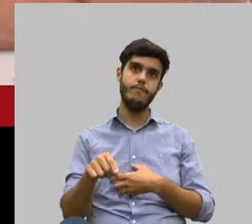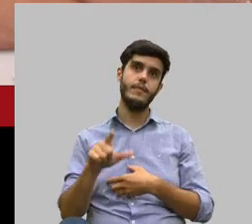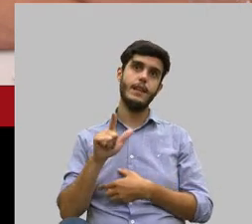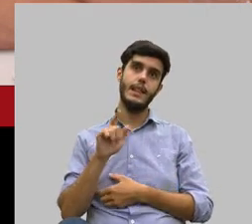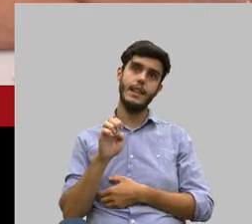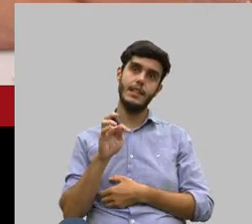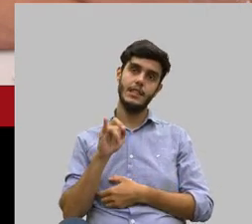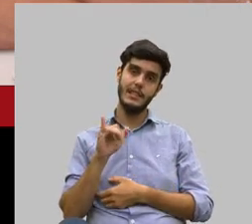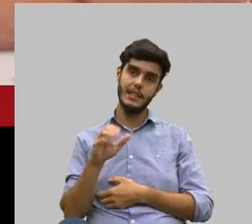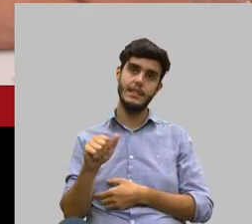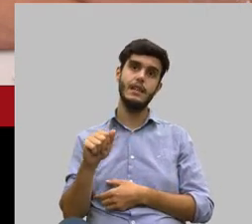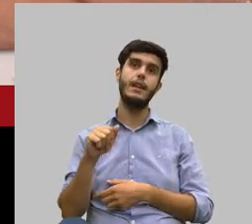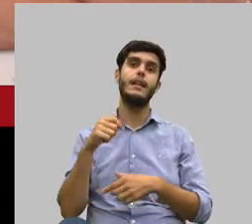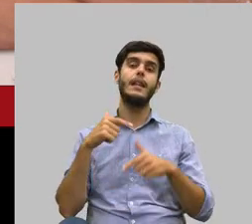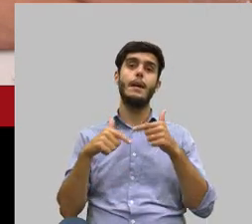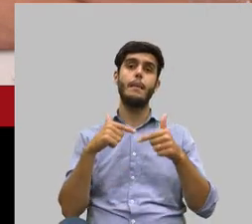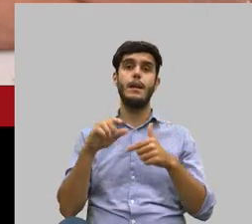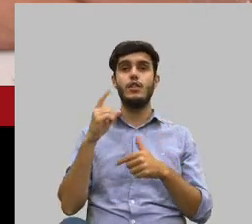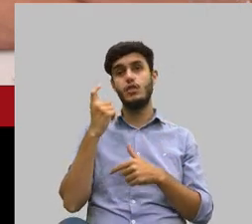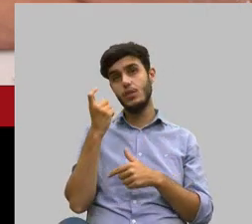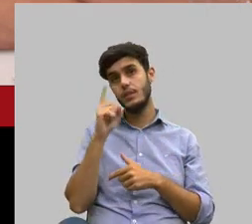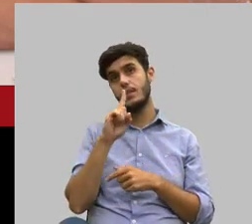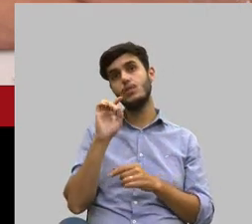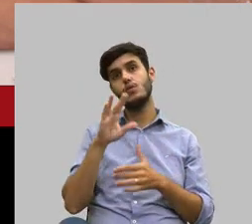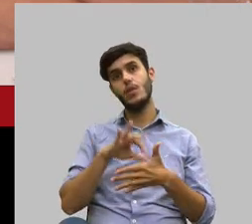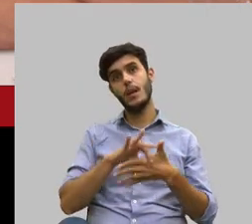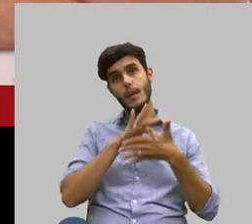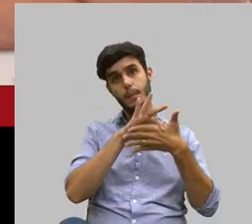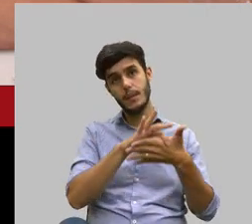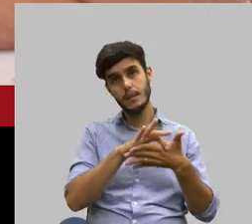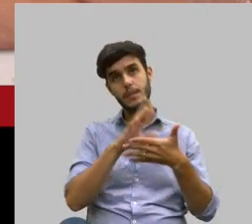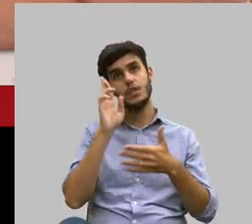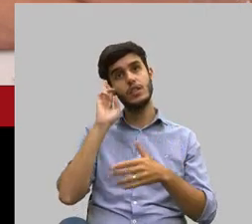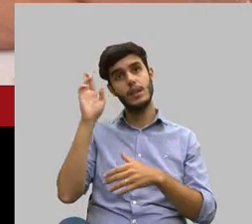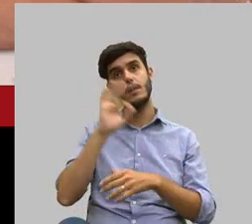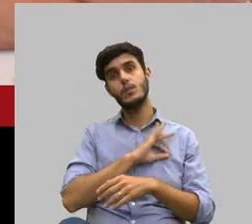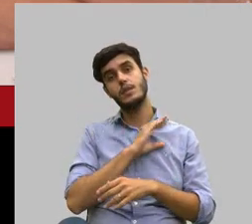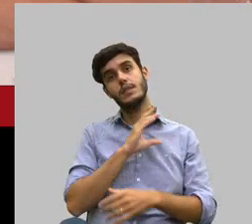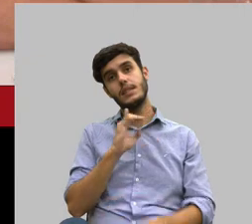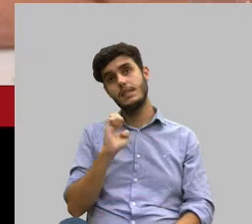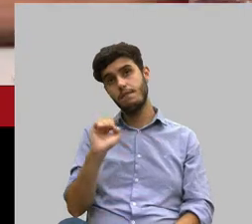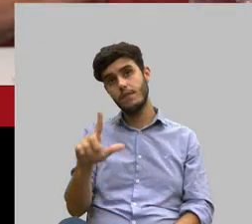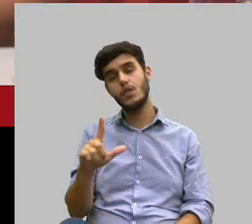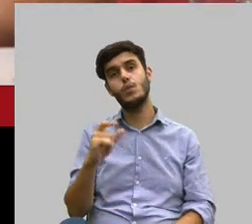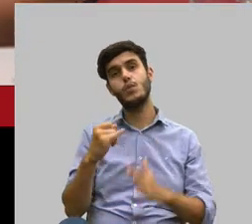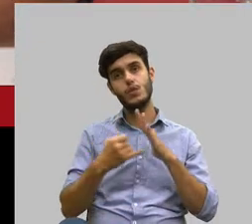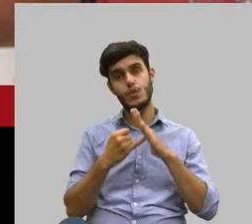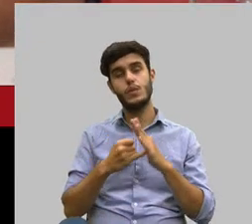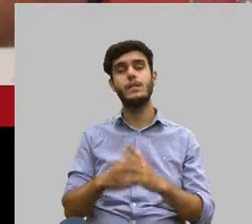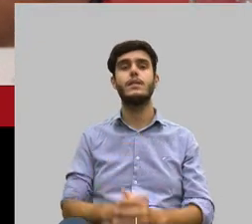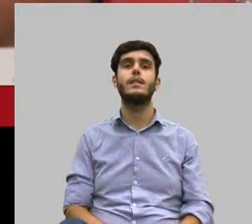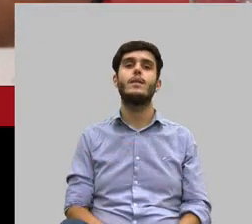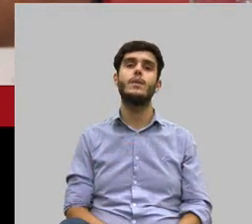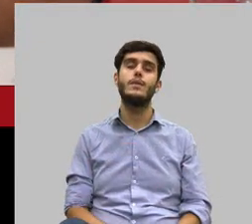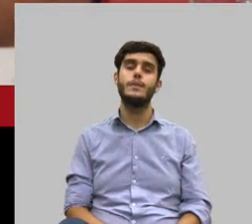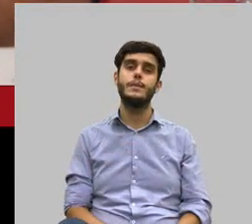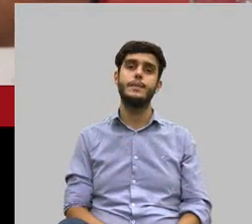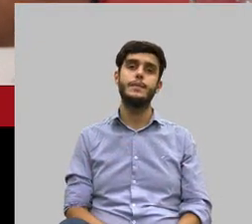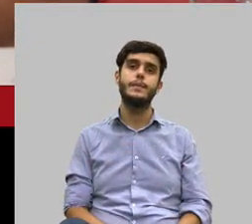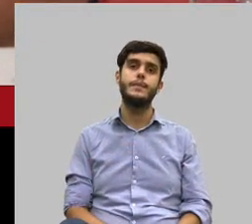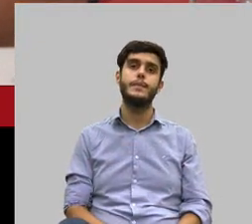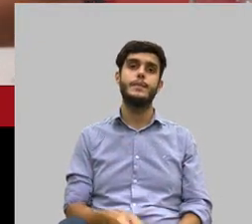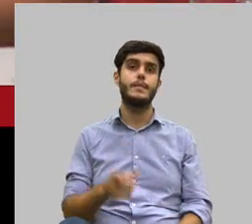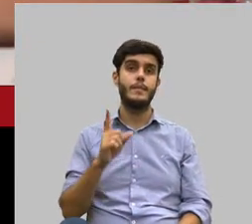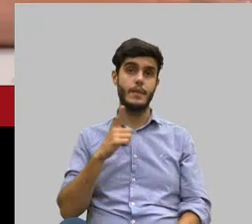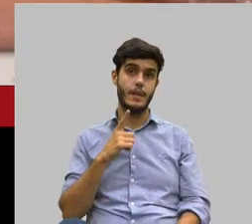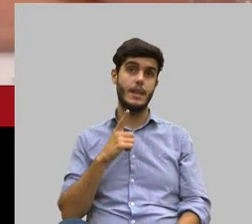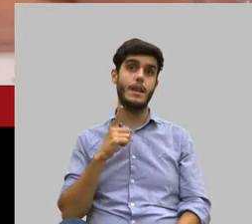sozinha Dr Letícia está aqui representando como chefe da Polícia Civil a instituição que ela representa e que ela